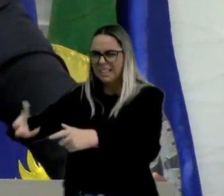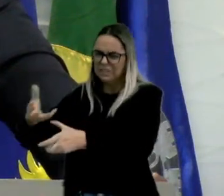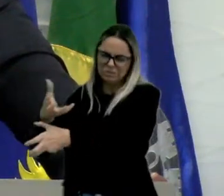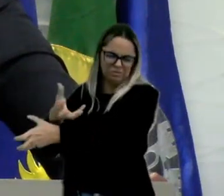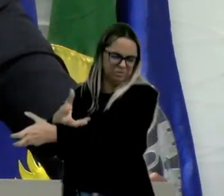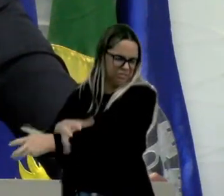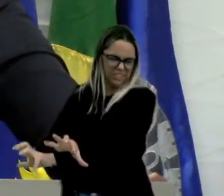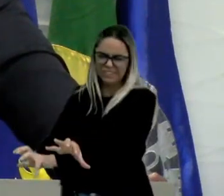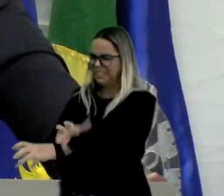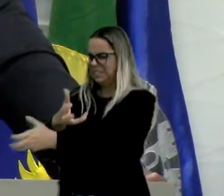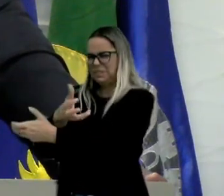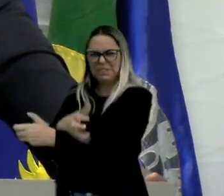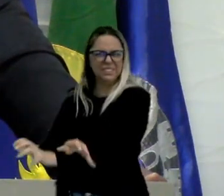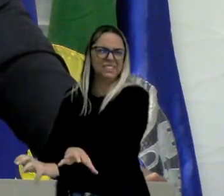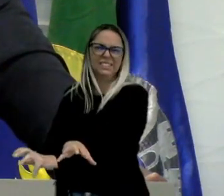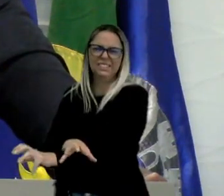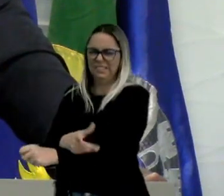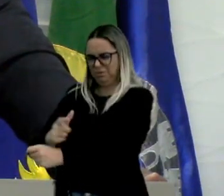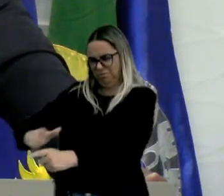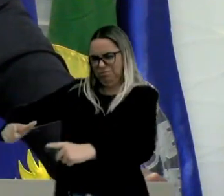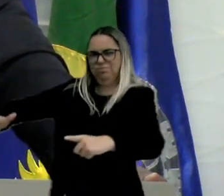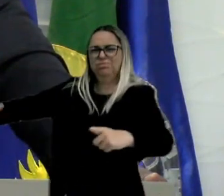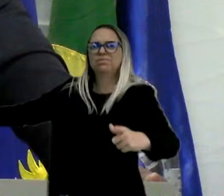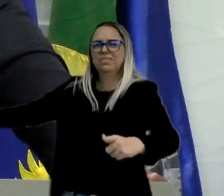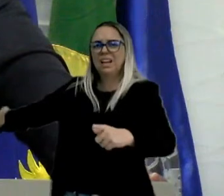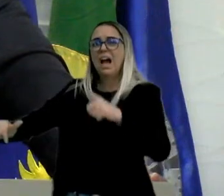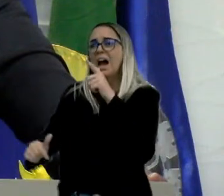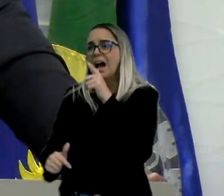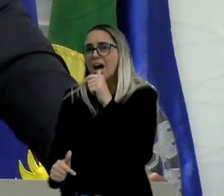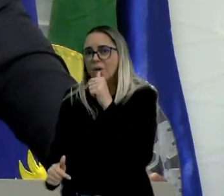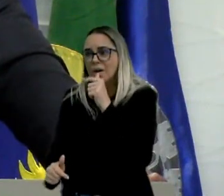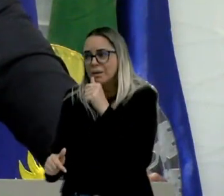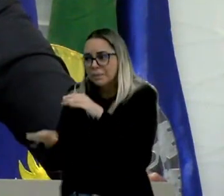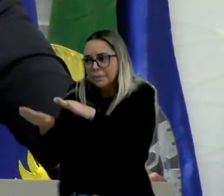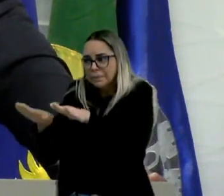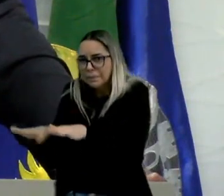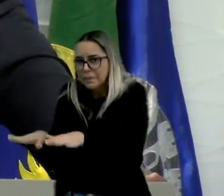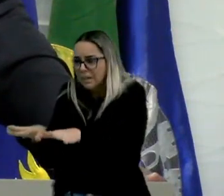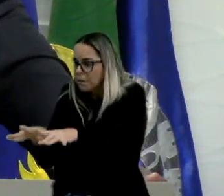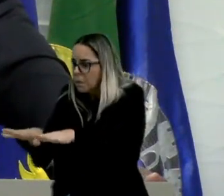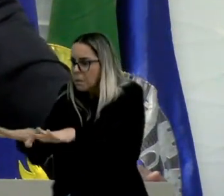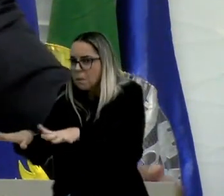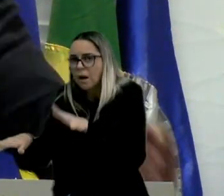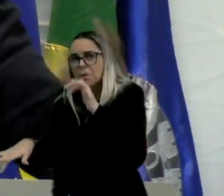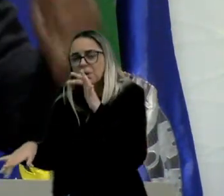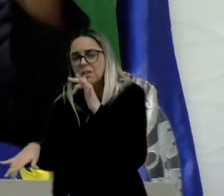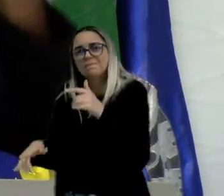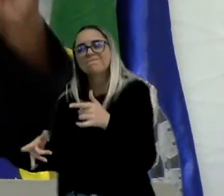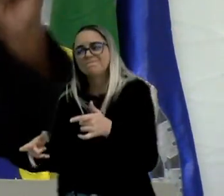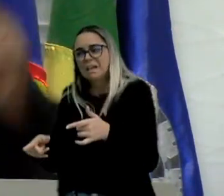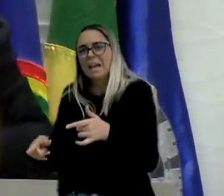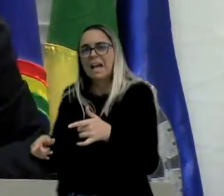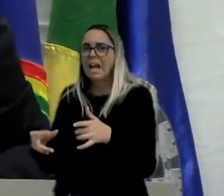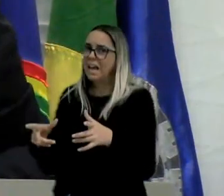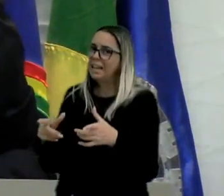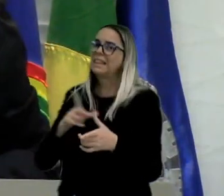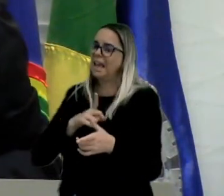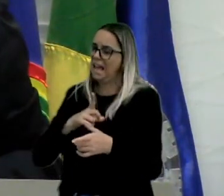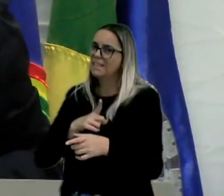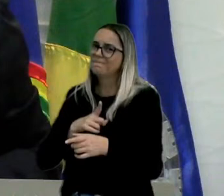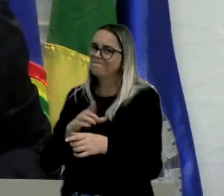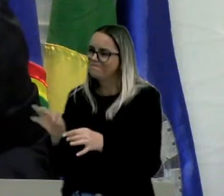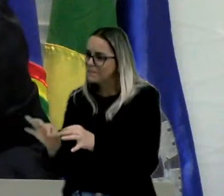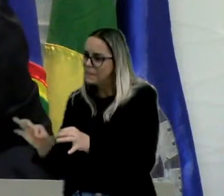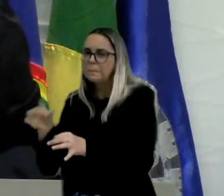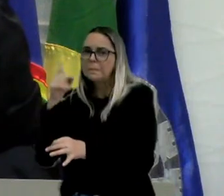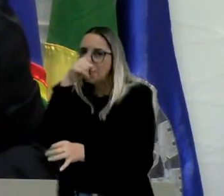um lixão com água parada que tem uma cisterna Vel abandonada lá a aquilo é um foco de doença